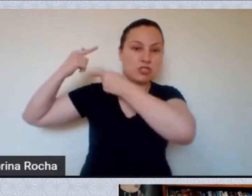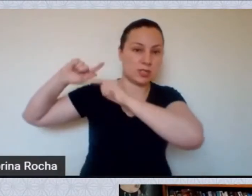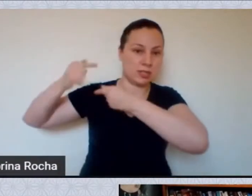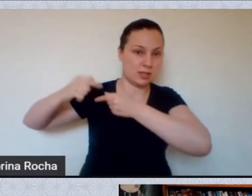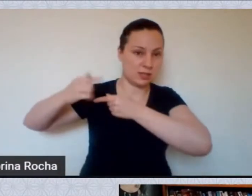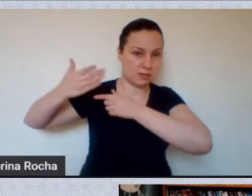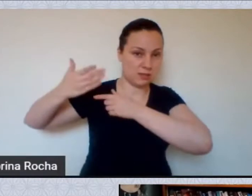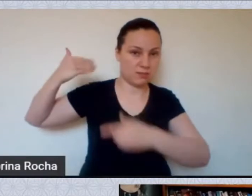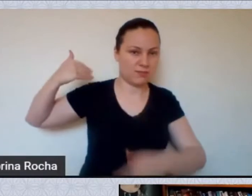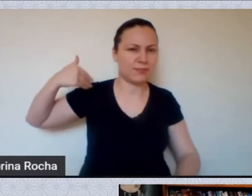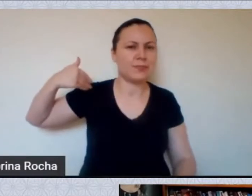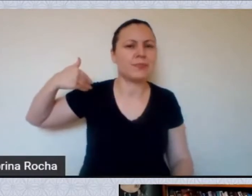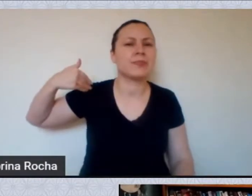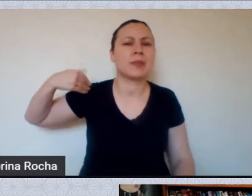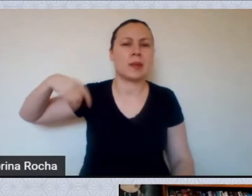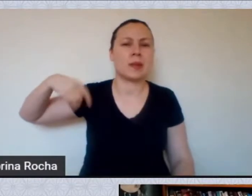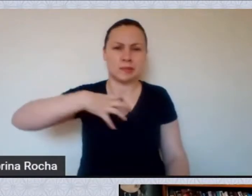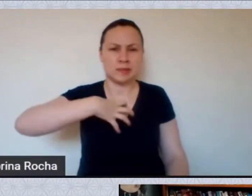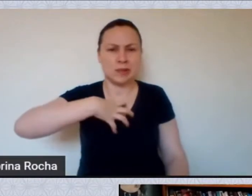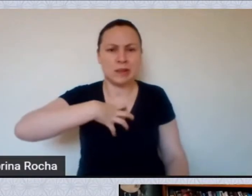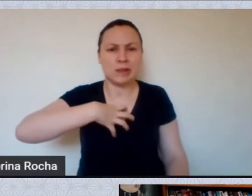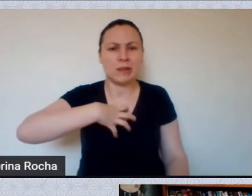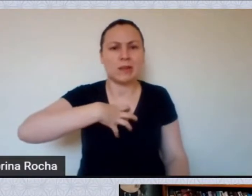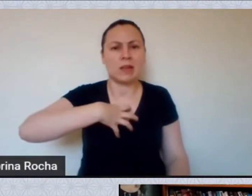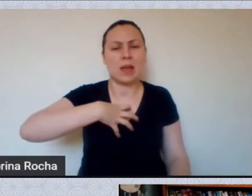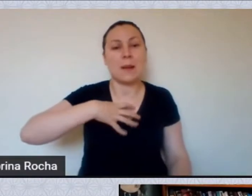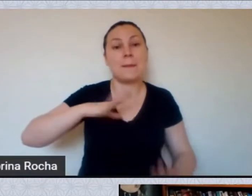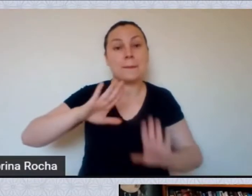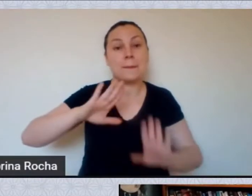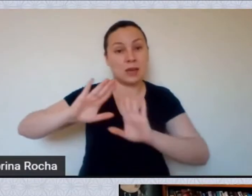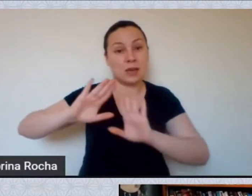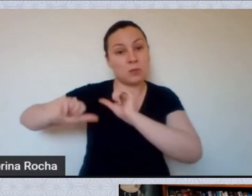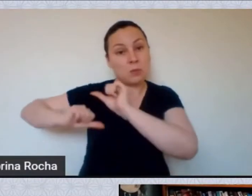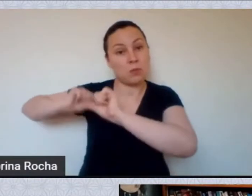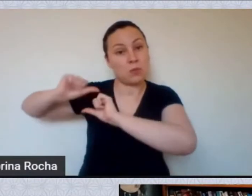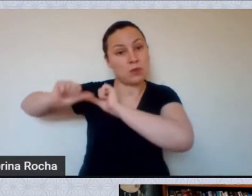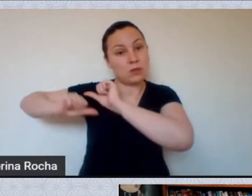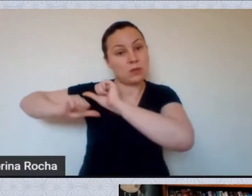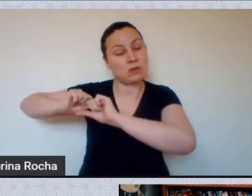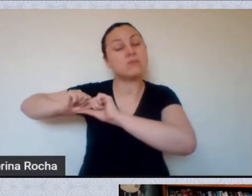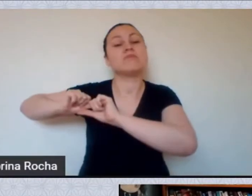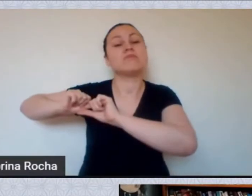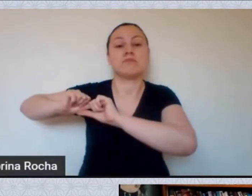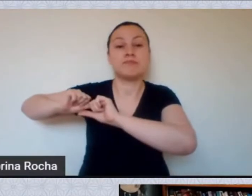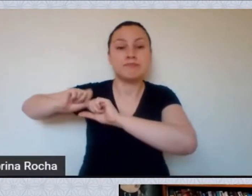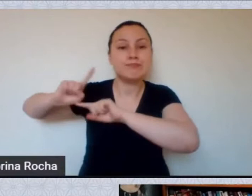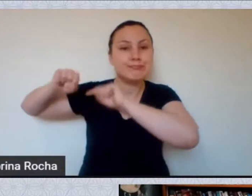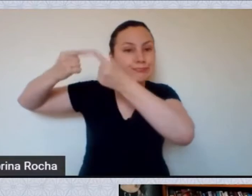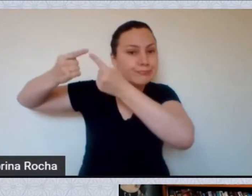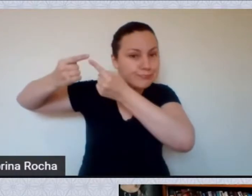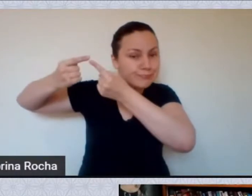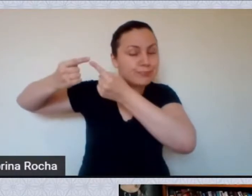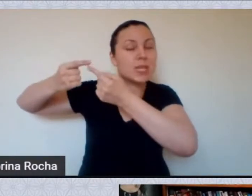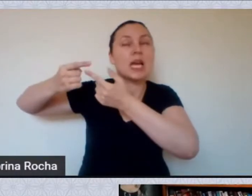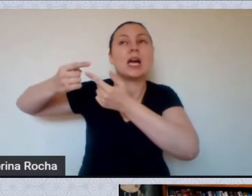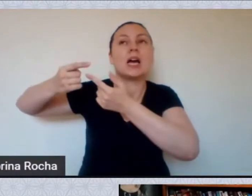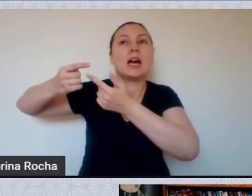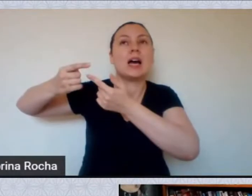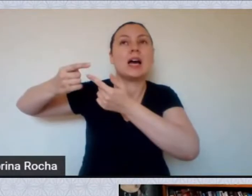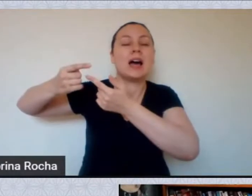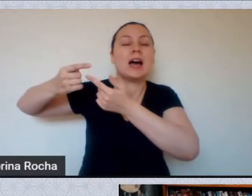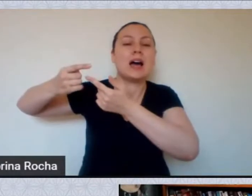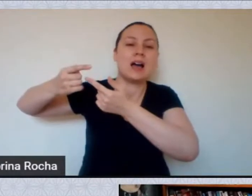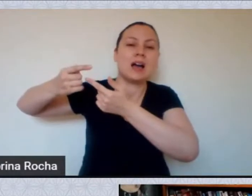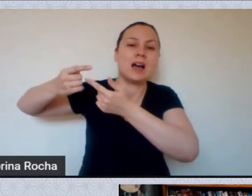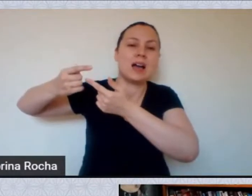coisa canônica da ciência, mas você está vendo uma mudança de atitude que está ficando cada vez maior com relação a